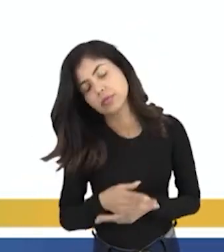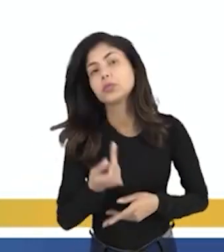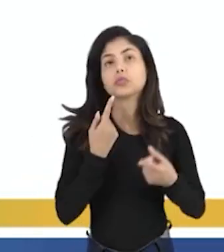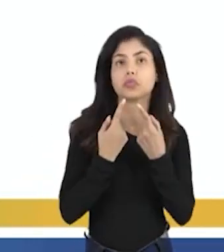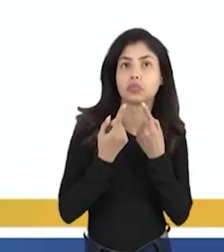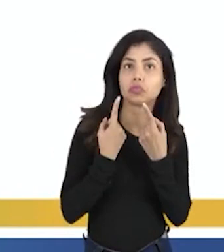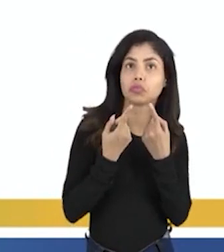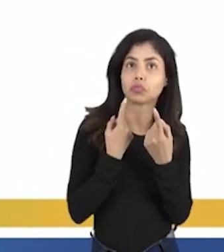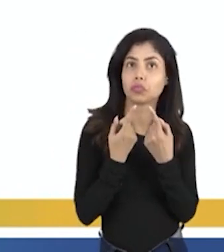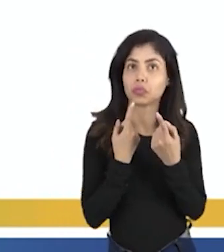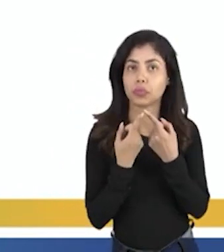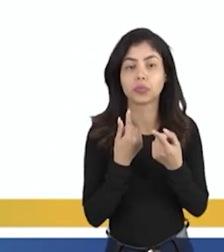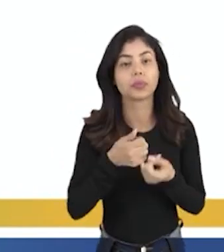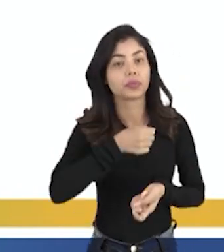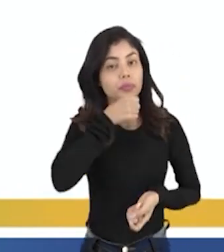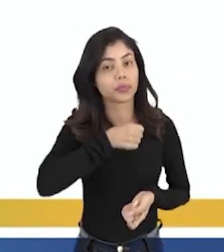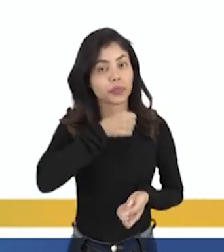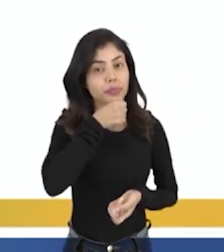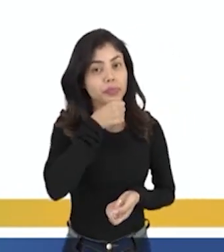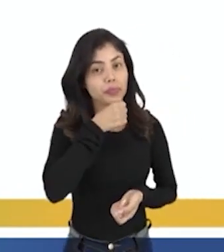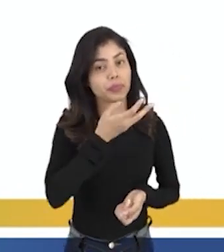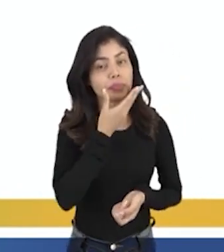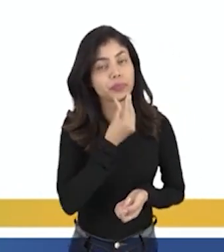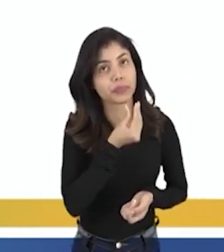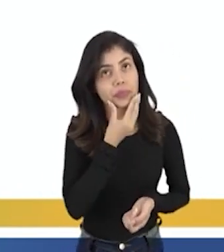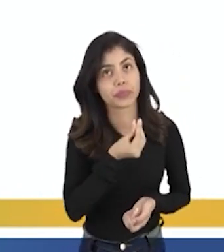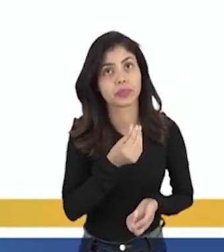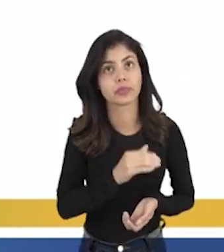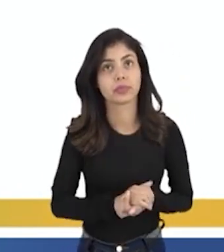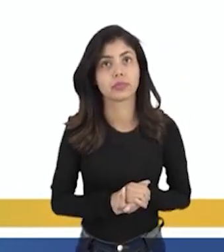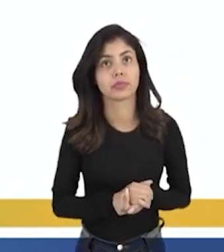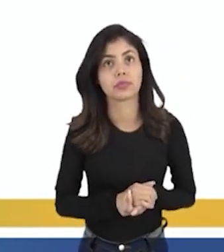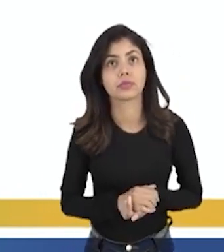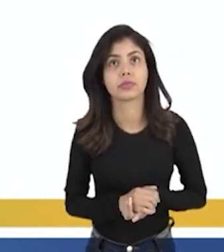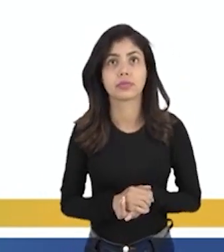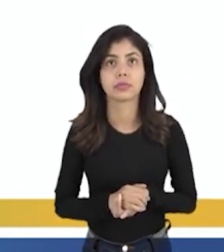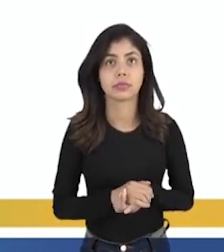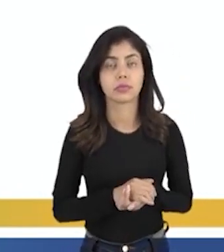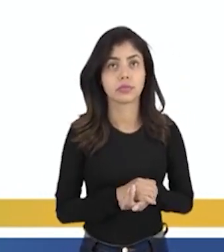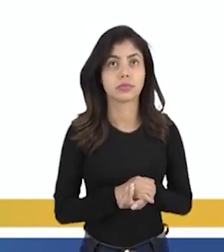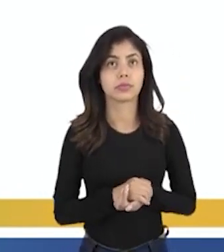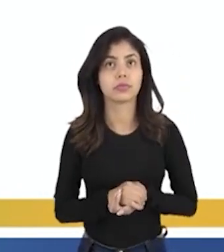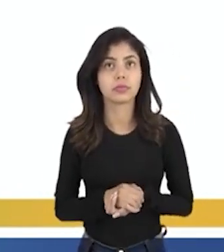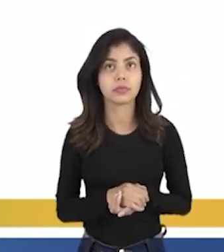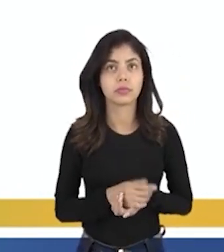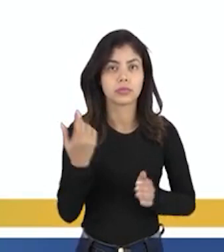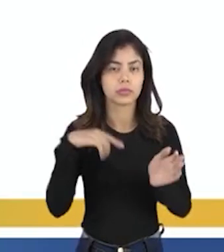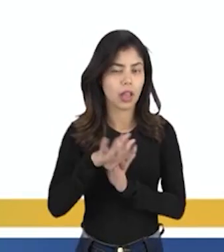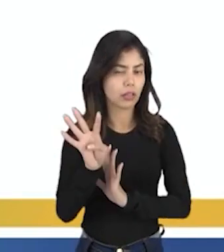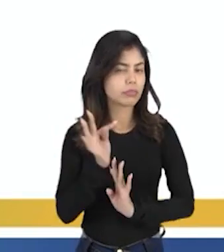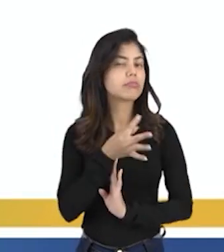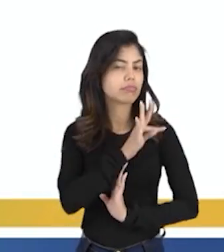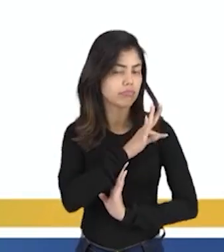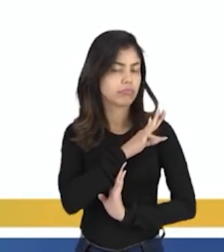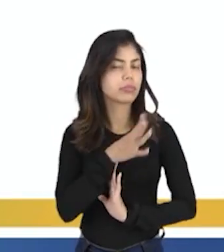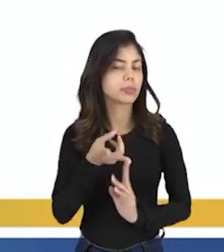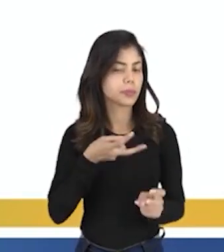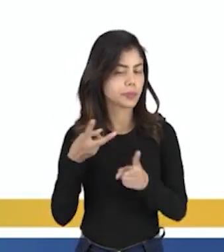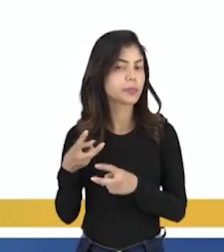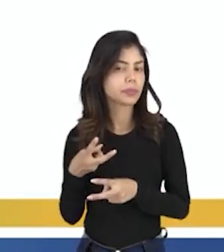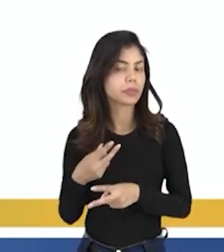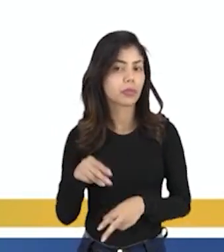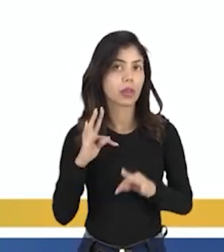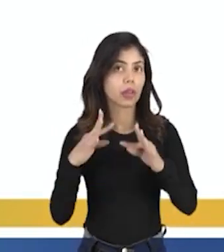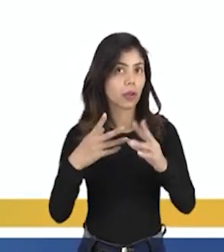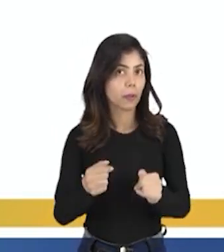dois aqui, a velha e o homem dizendo aqui, ó, questão de técnica.